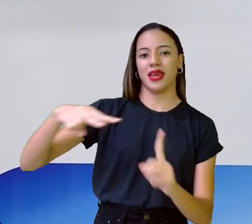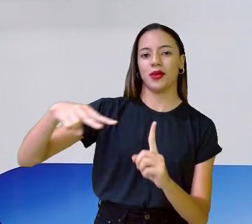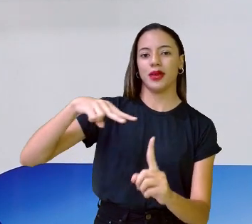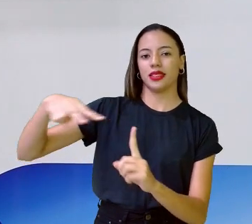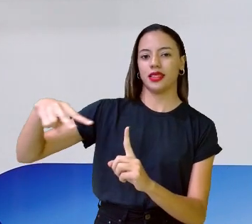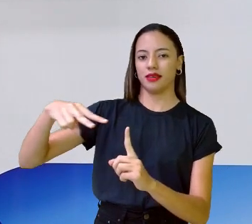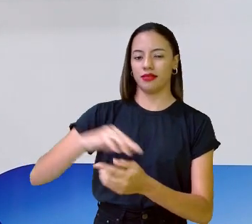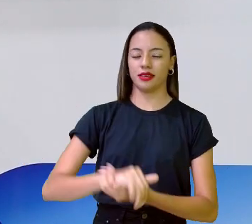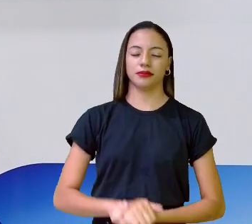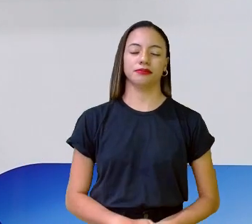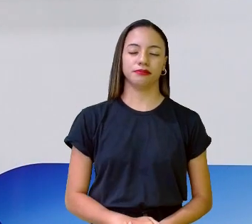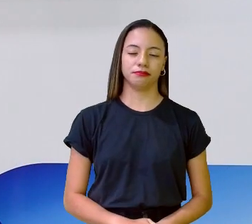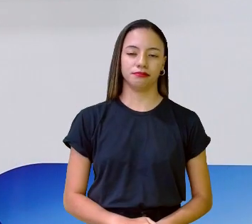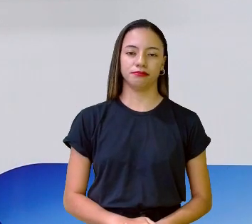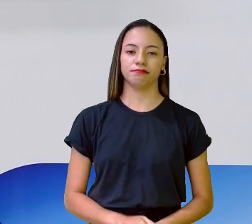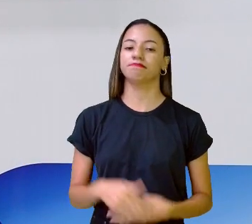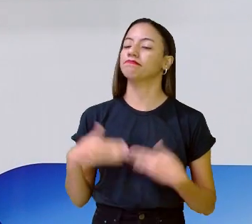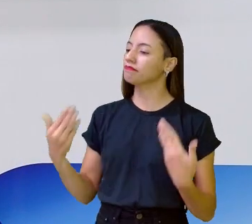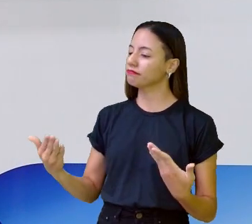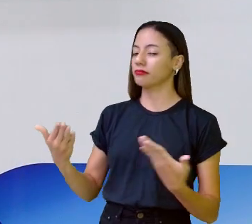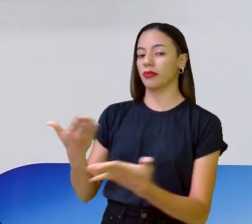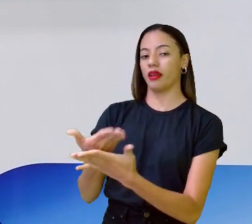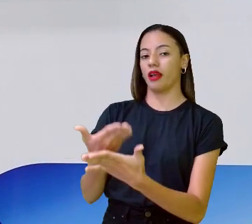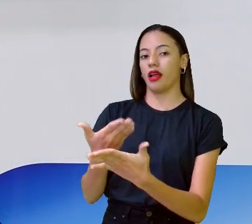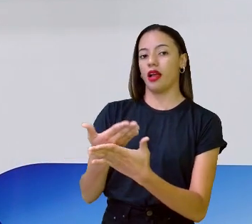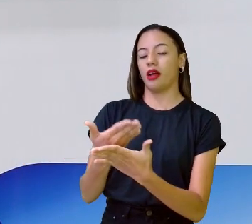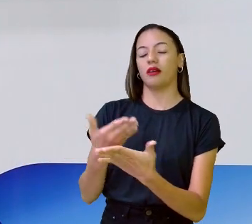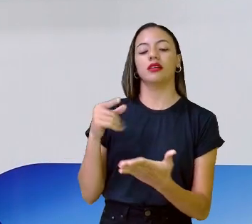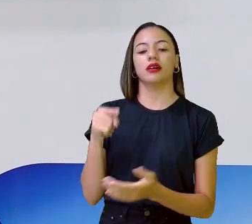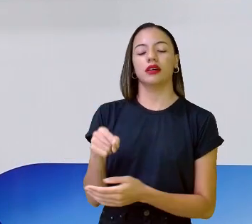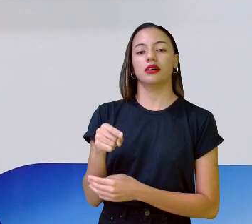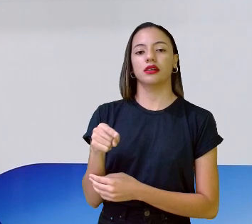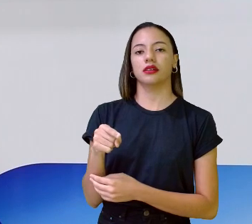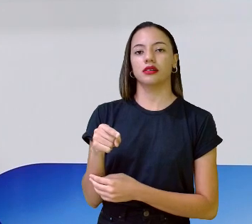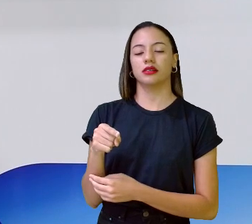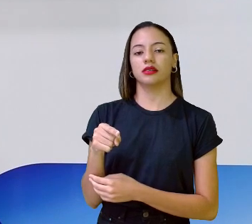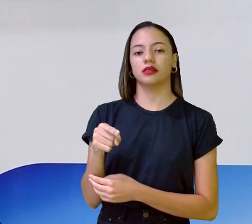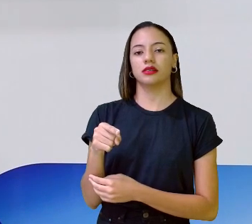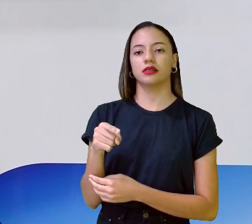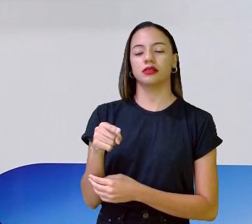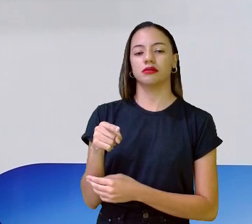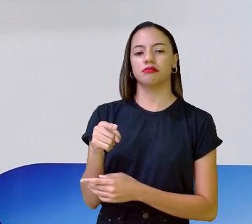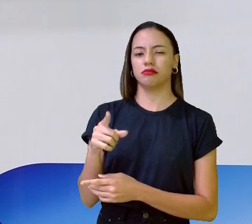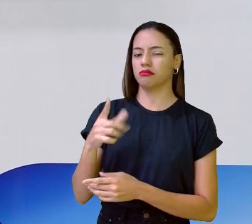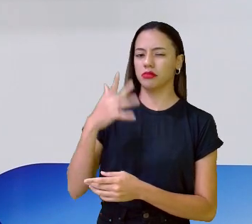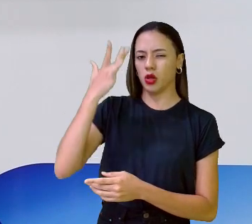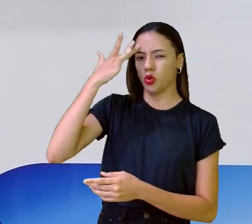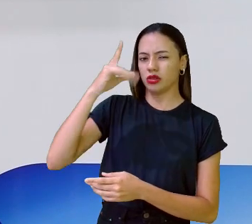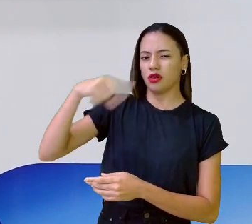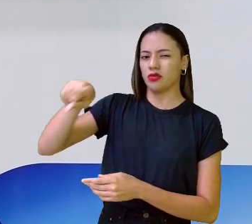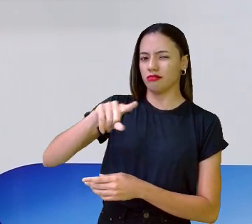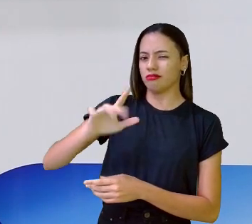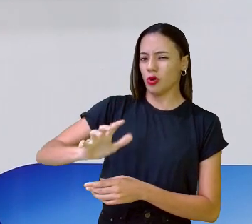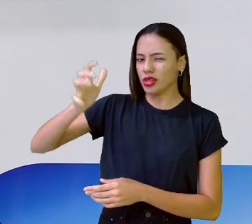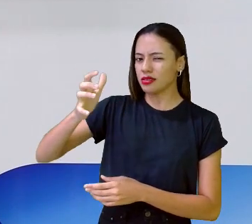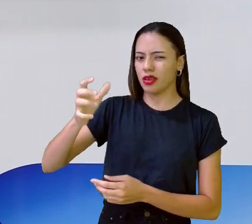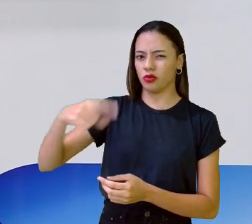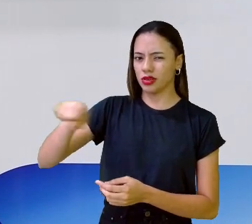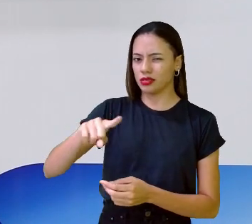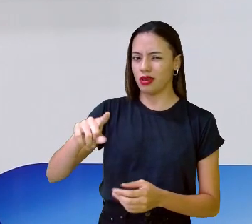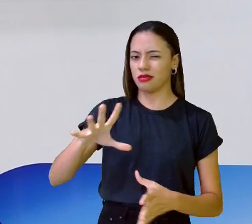perspectivas, né? E aí essa aula traz pra gente assim, quando pergunta, não sei se vocês já passaram por isso em sala